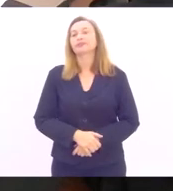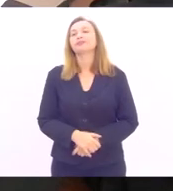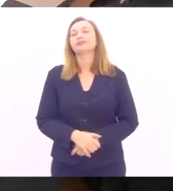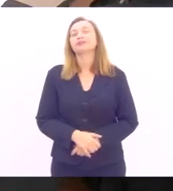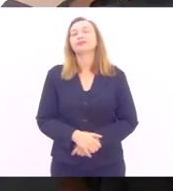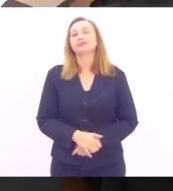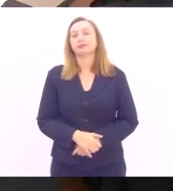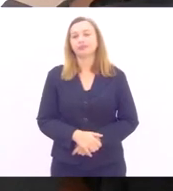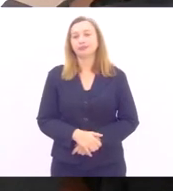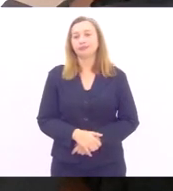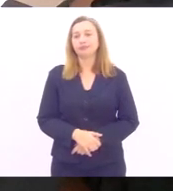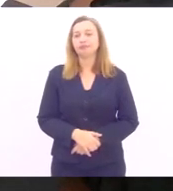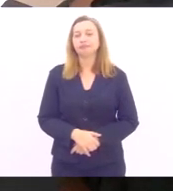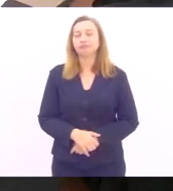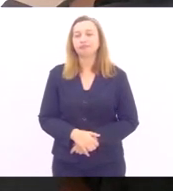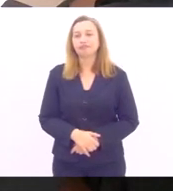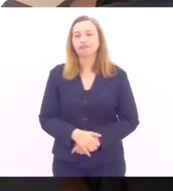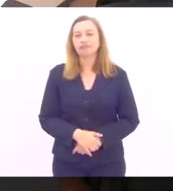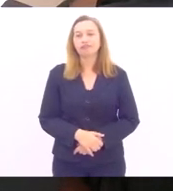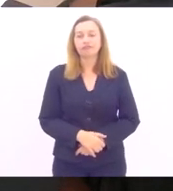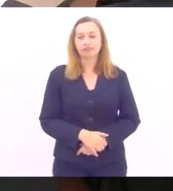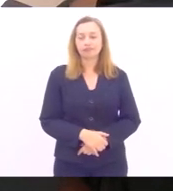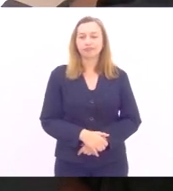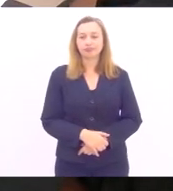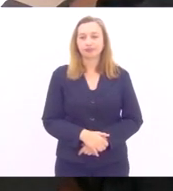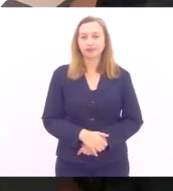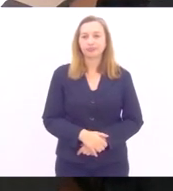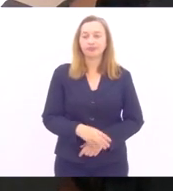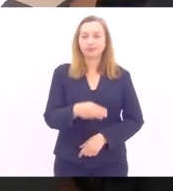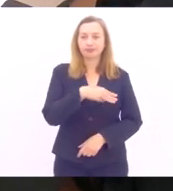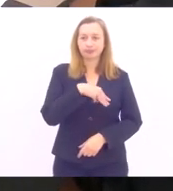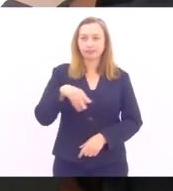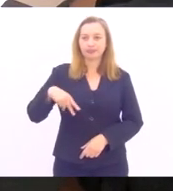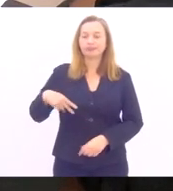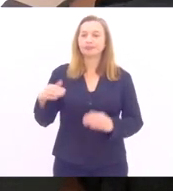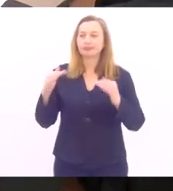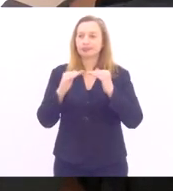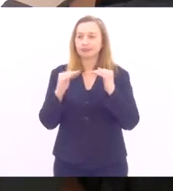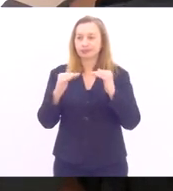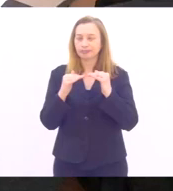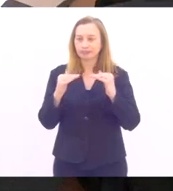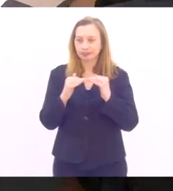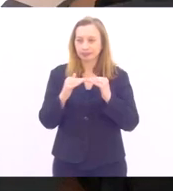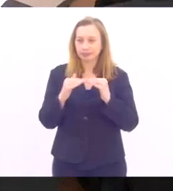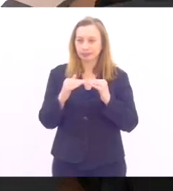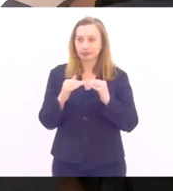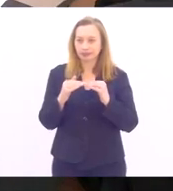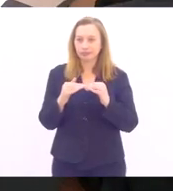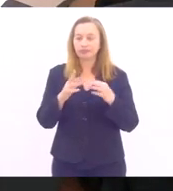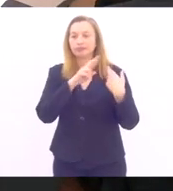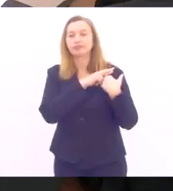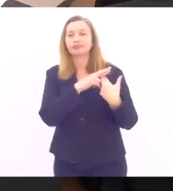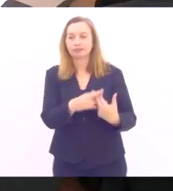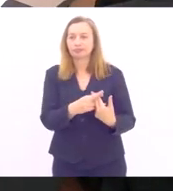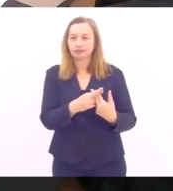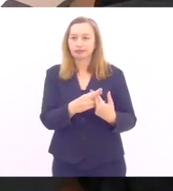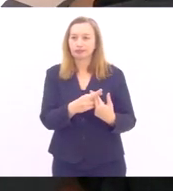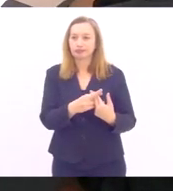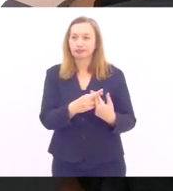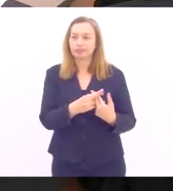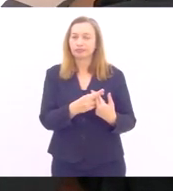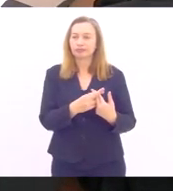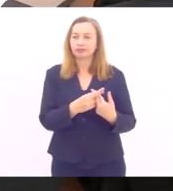nem o seu representante. Diz ver que o Ministério Público concorda com a tese essencial de que a responsabilidade